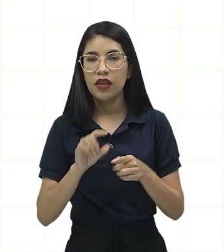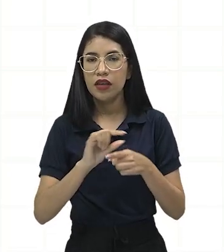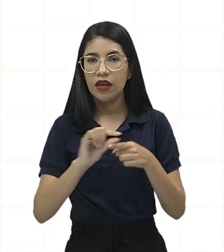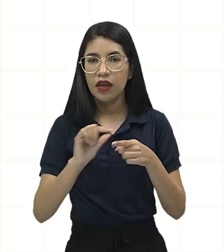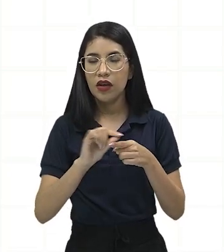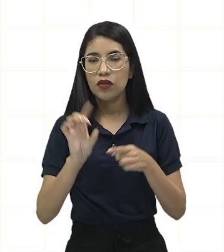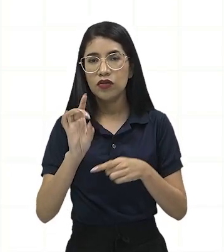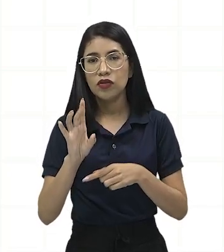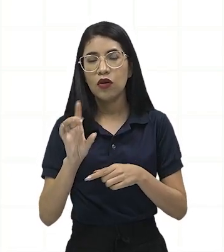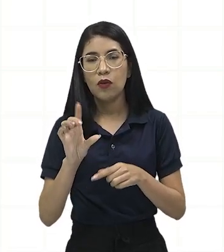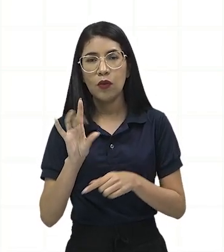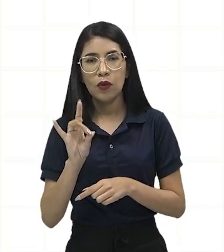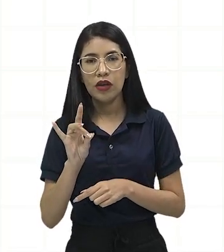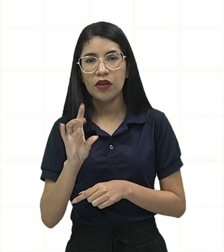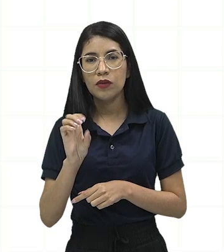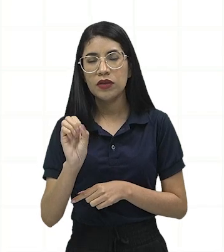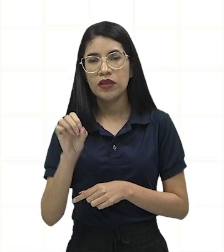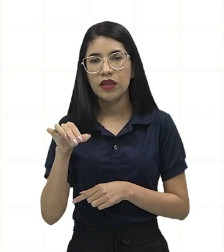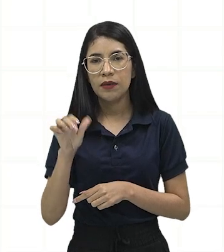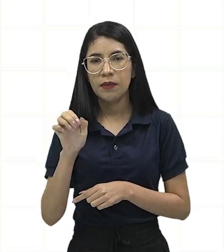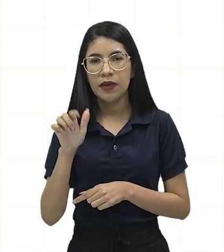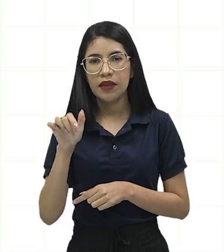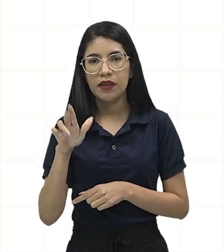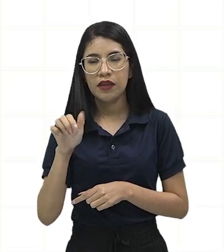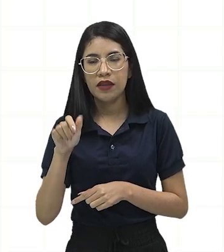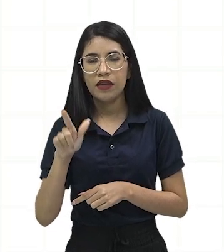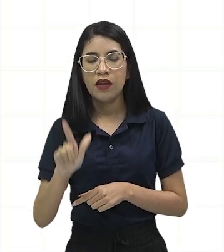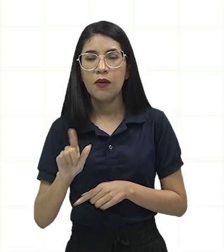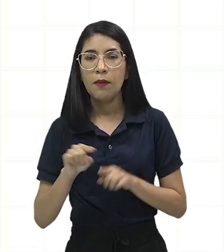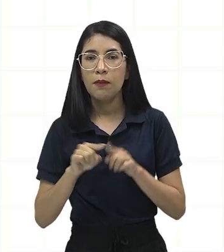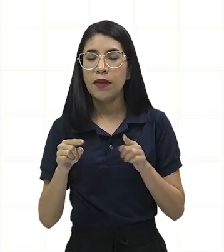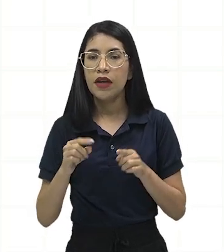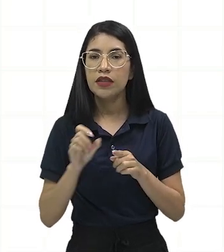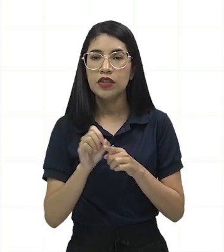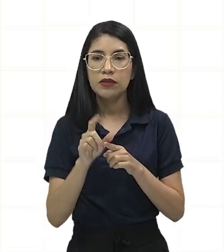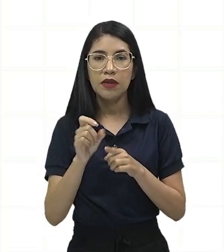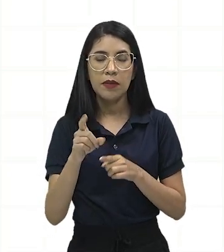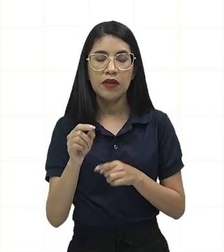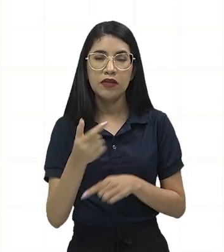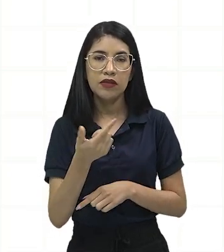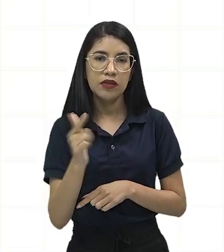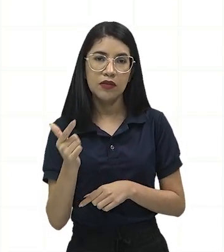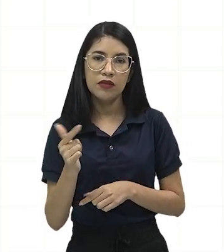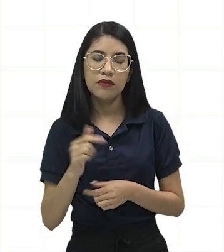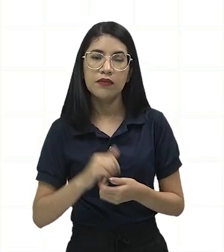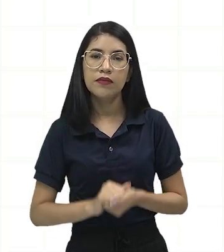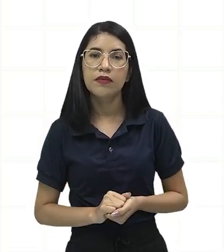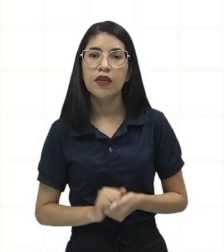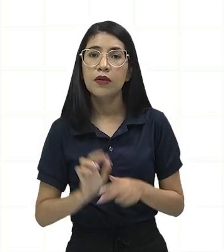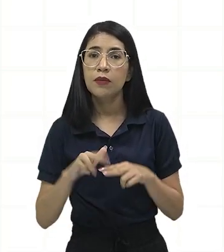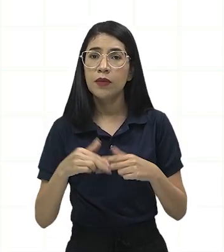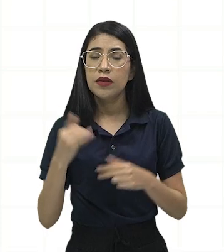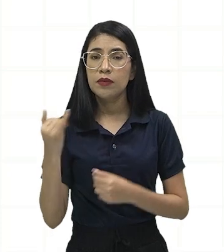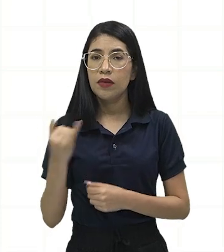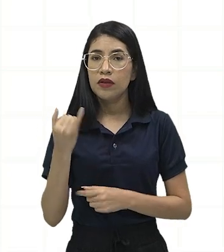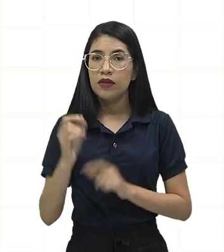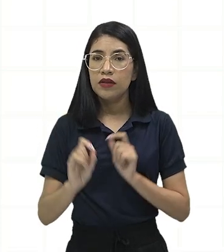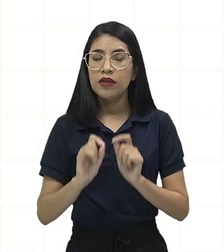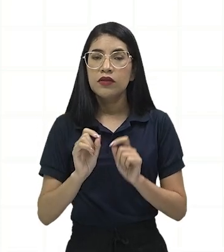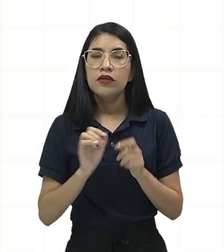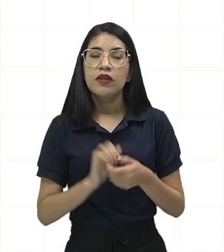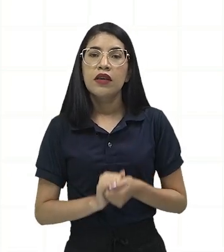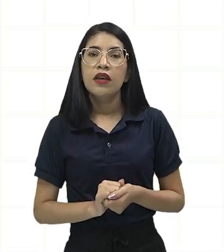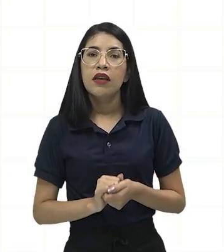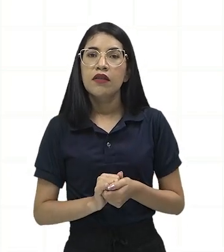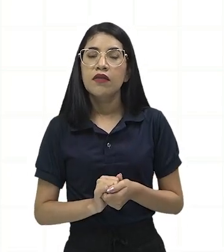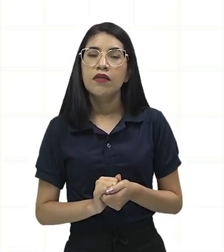líquido seminal, certo? Mas os espermatozoides não estarão presentes ali. Por isso que é importante frisar que é